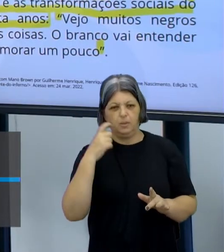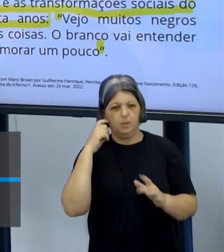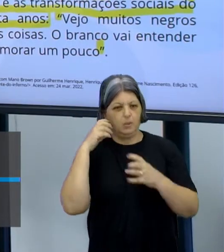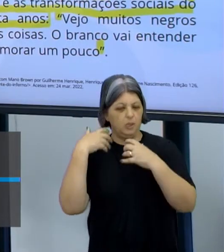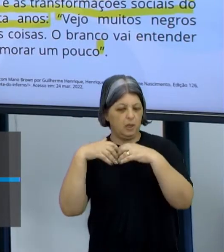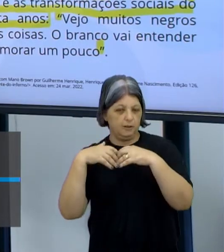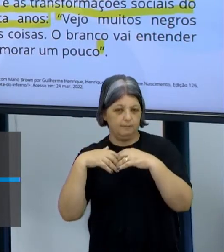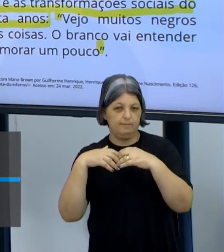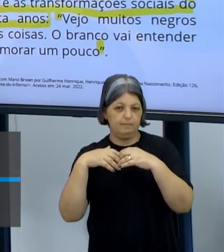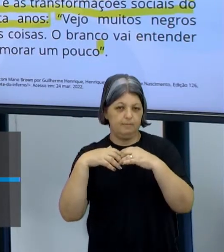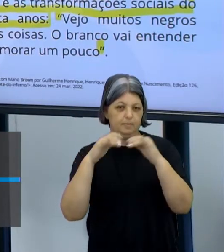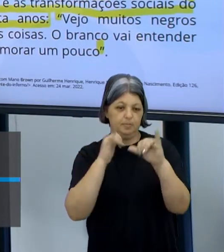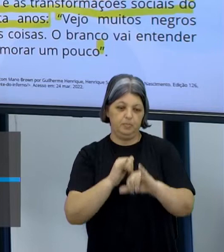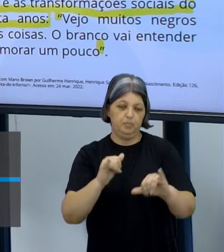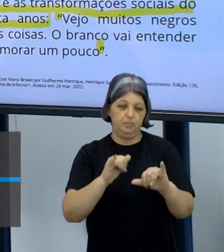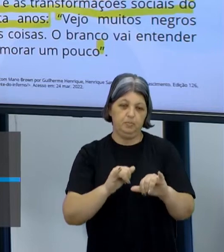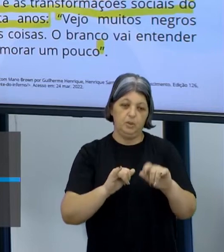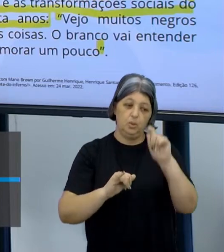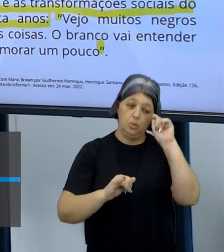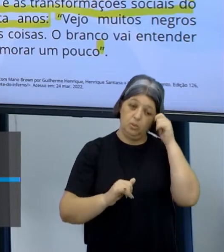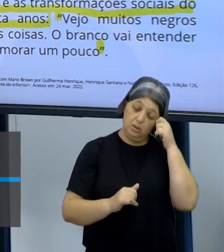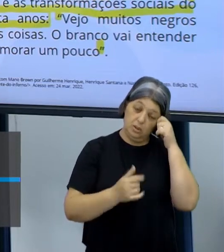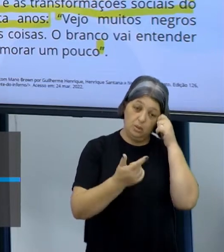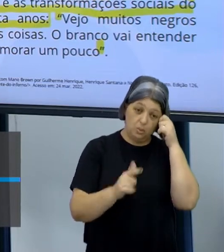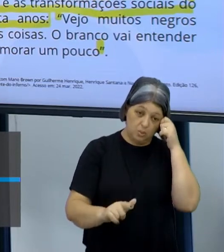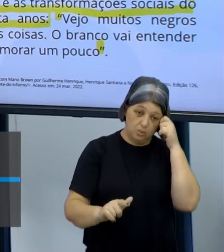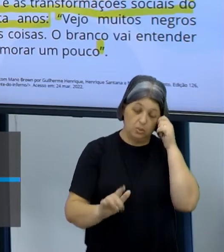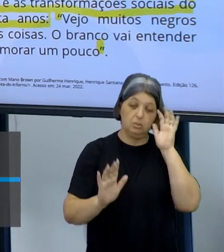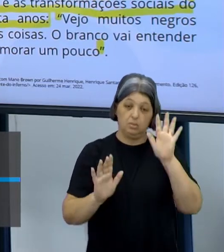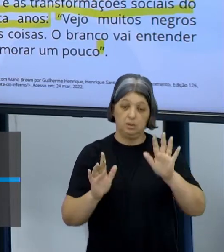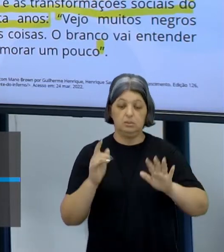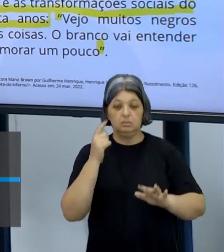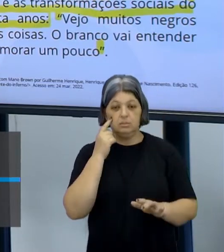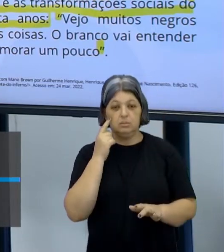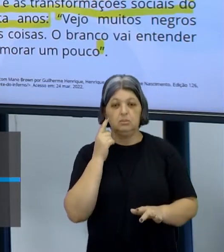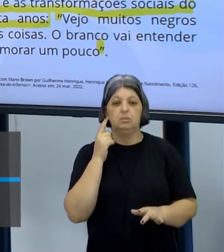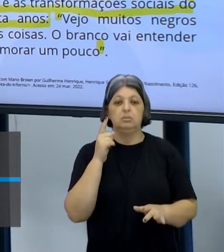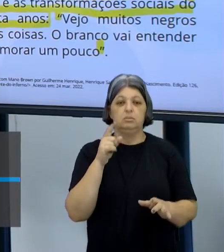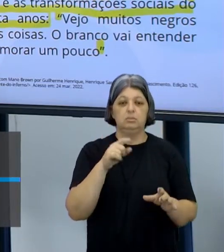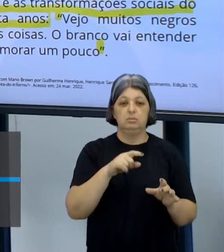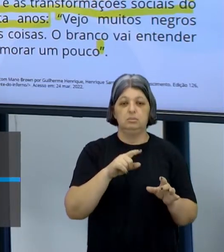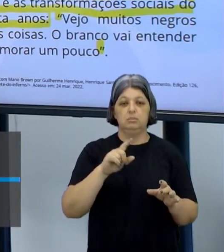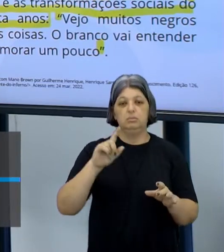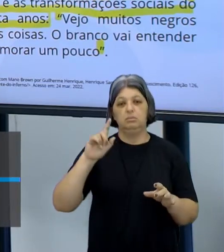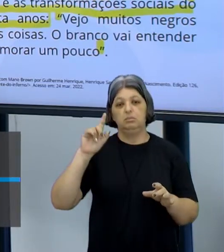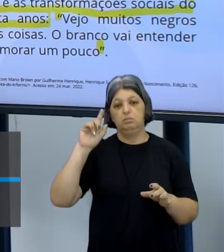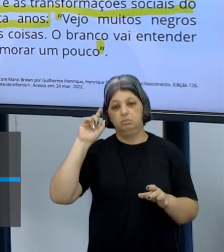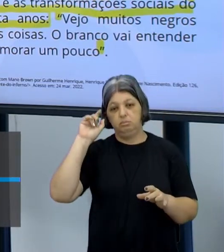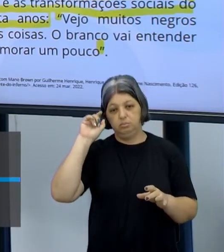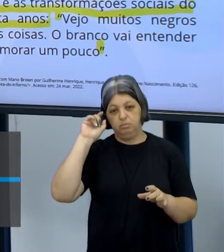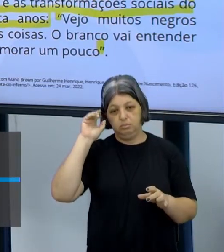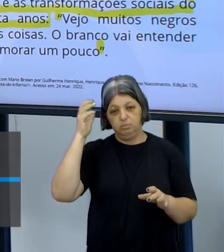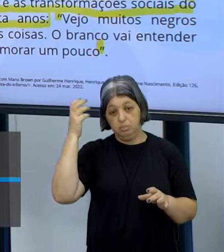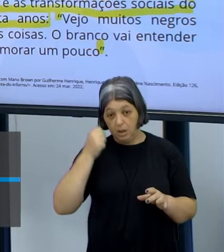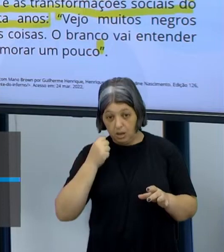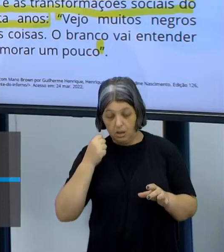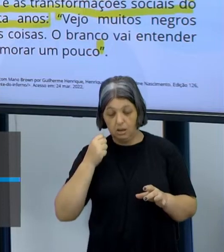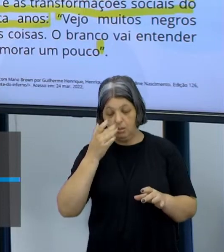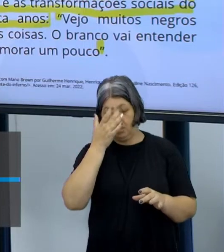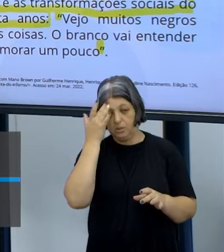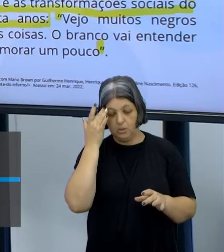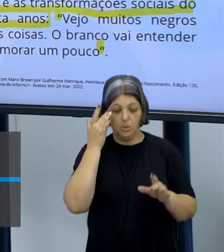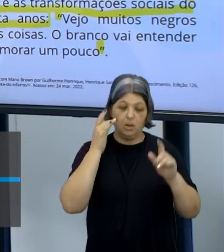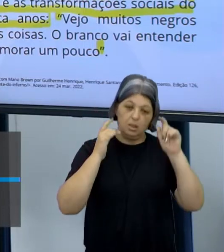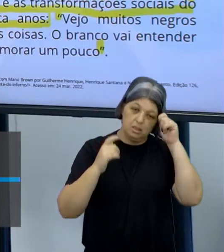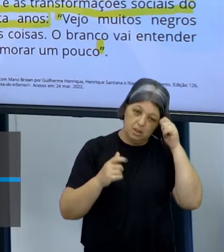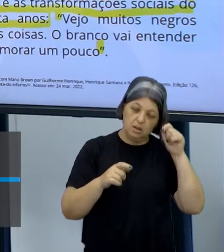dessa notícia, o negro outro, e é claro que dentro aí, brancos e negros também terá aí modificações de como